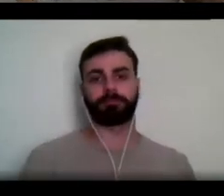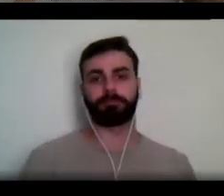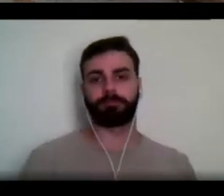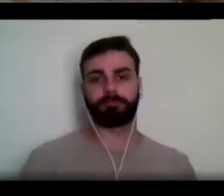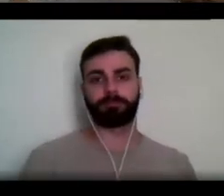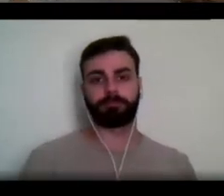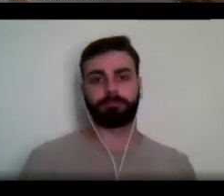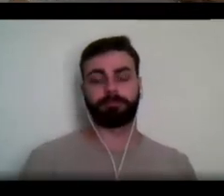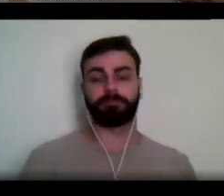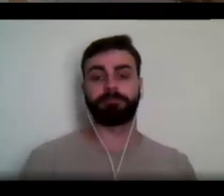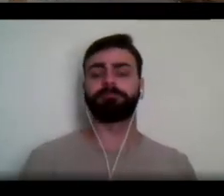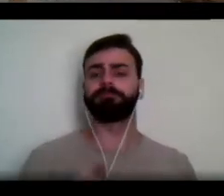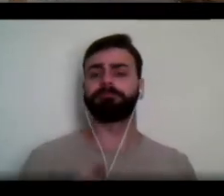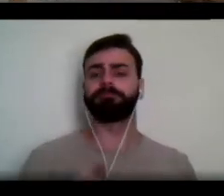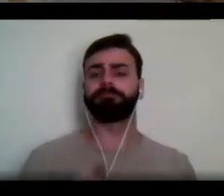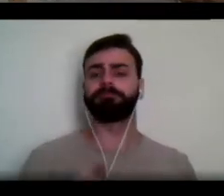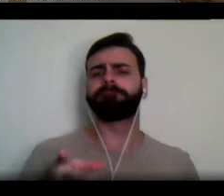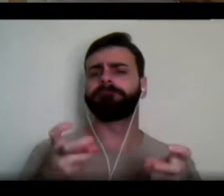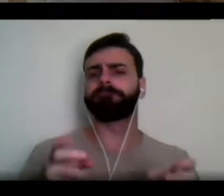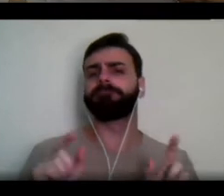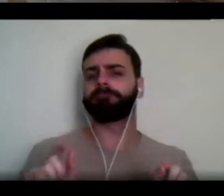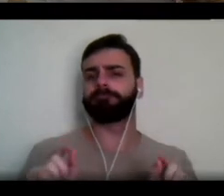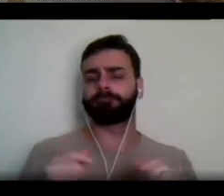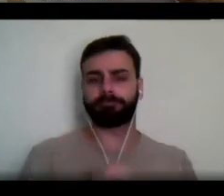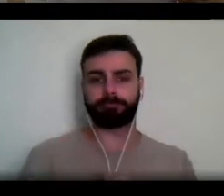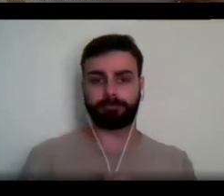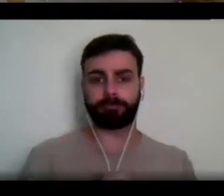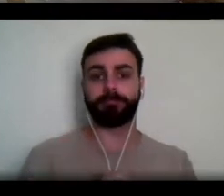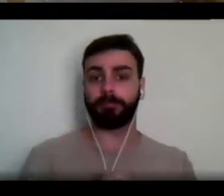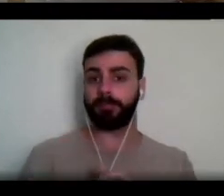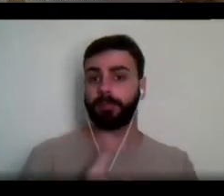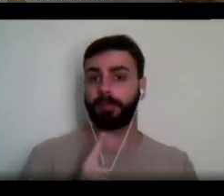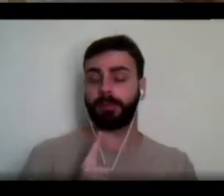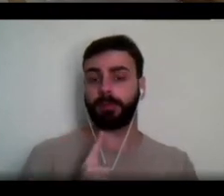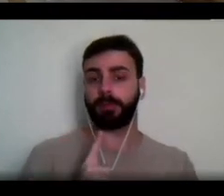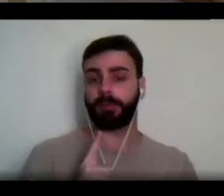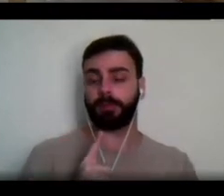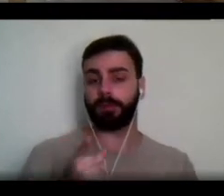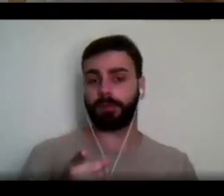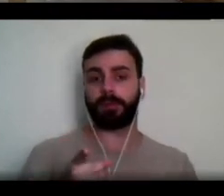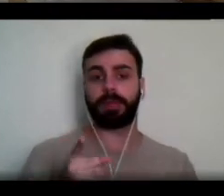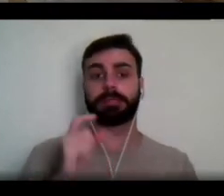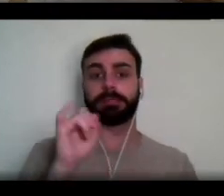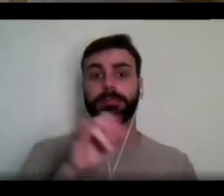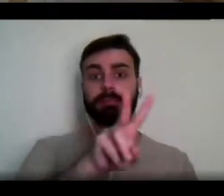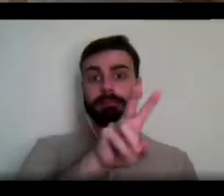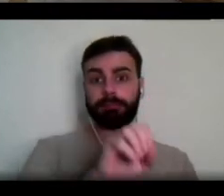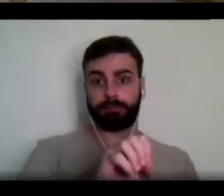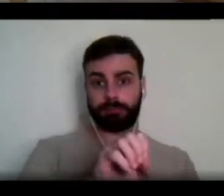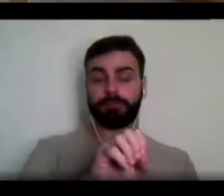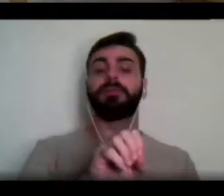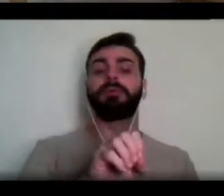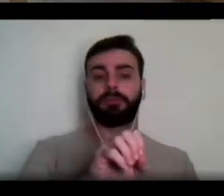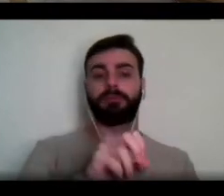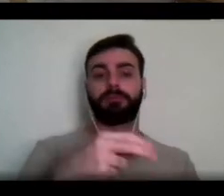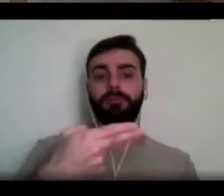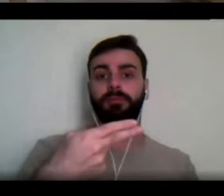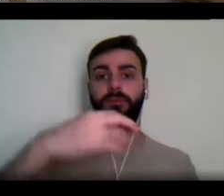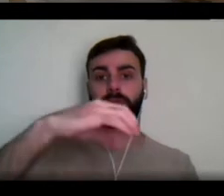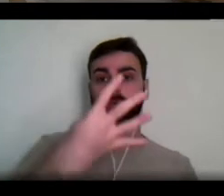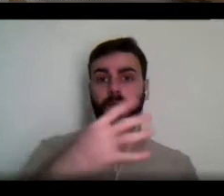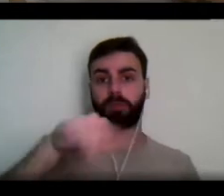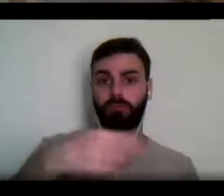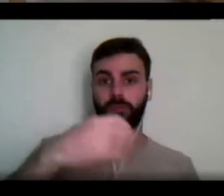E o que acontece é o seguinte, quando V0 é igual a 4,9 metros por